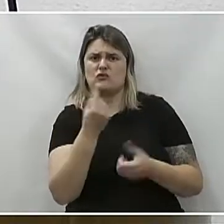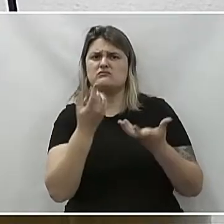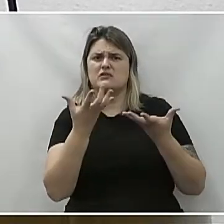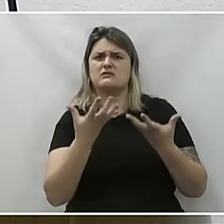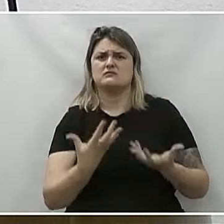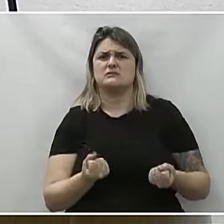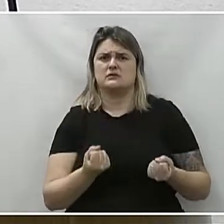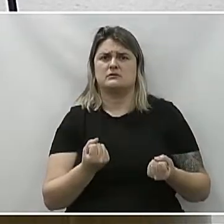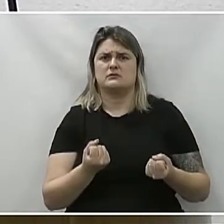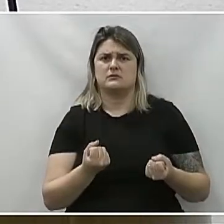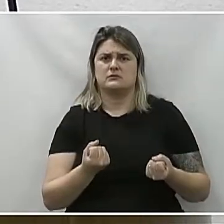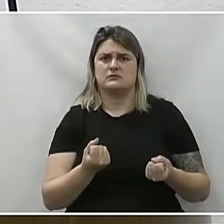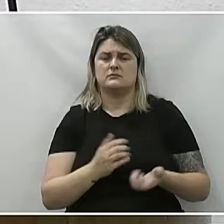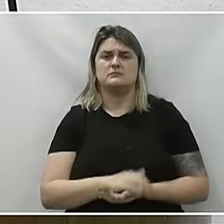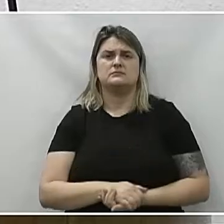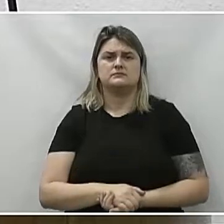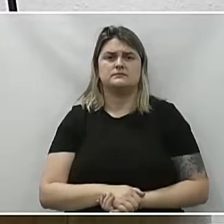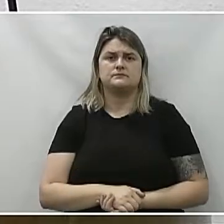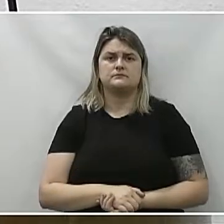urnas.